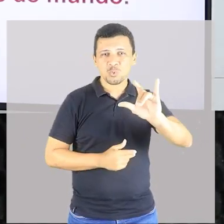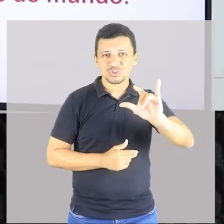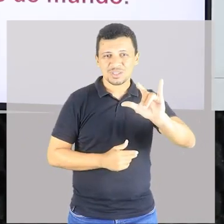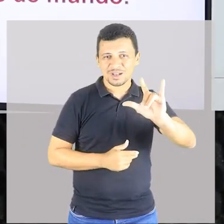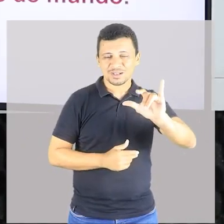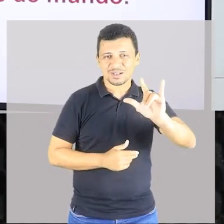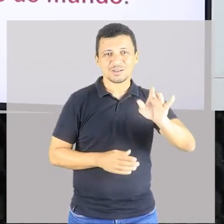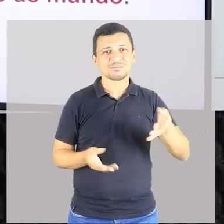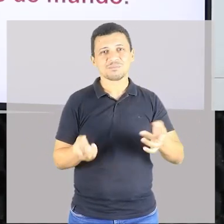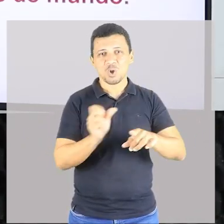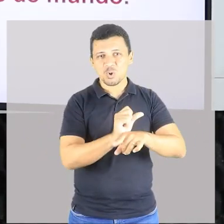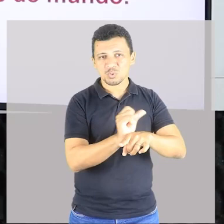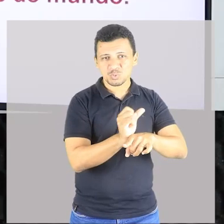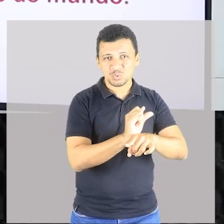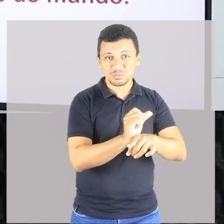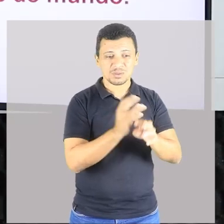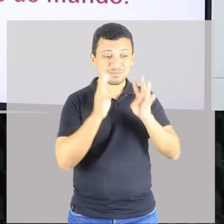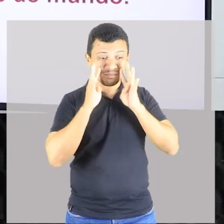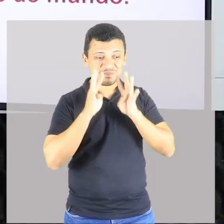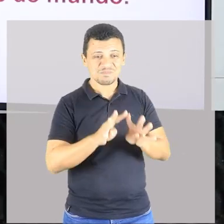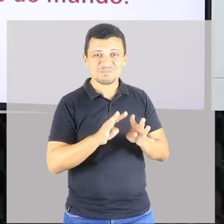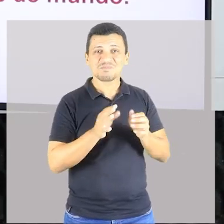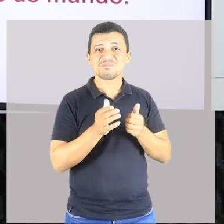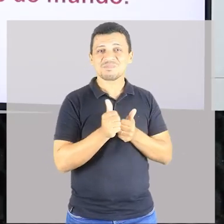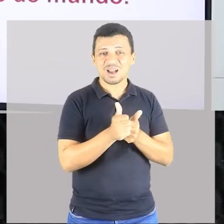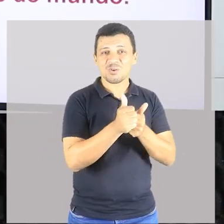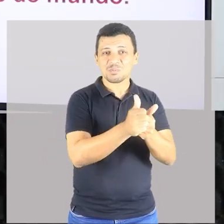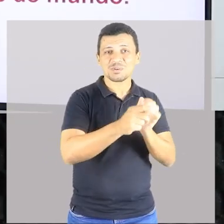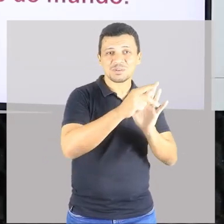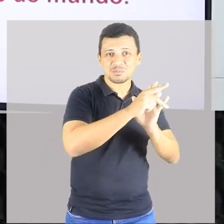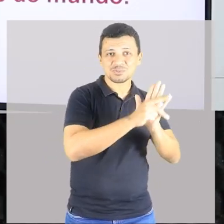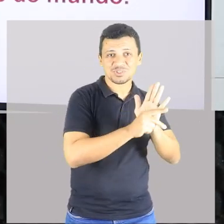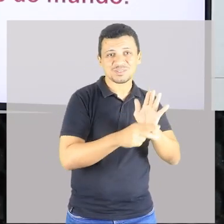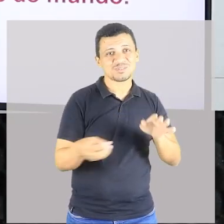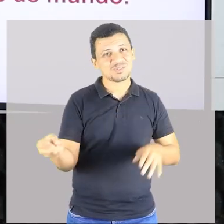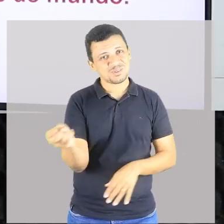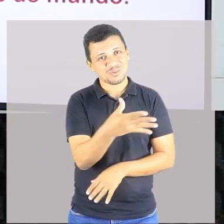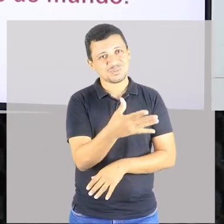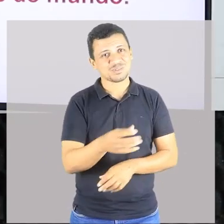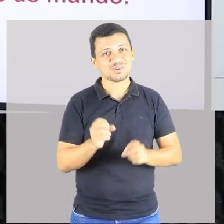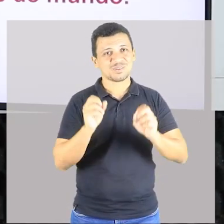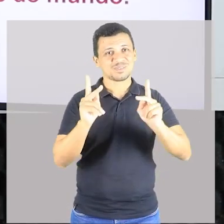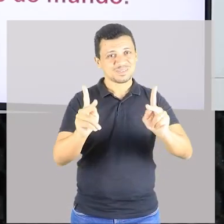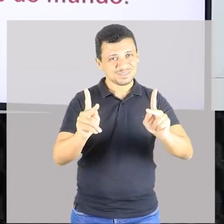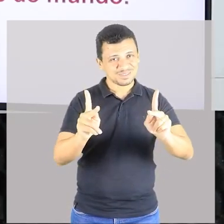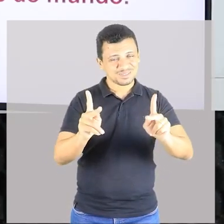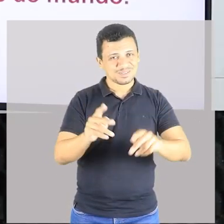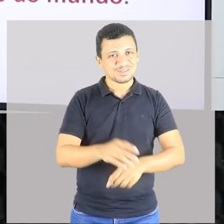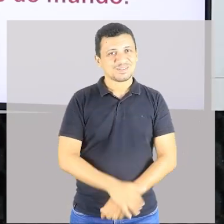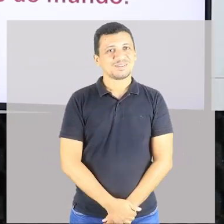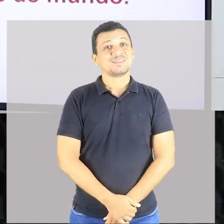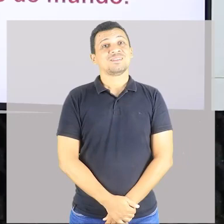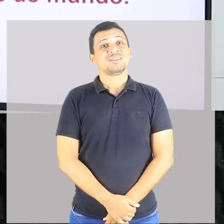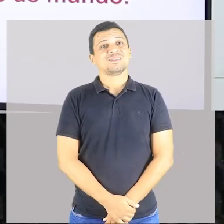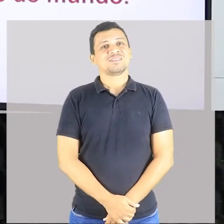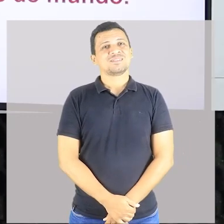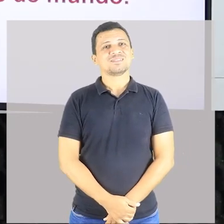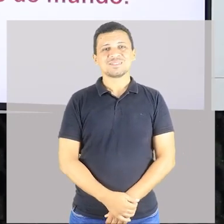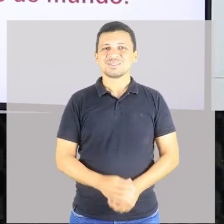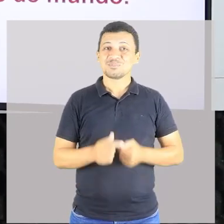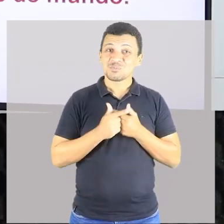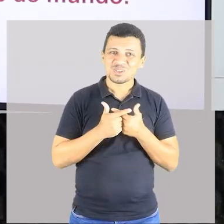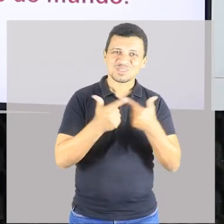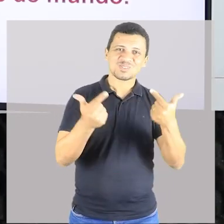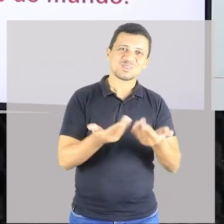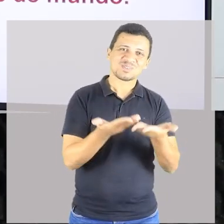o nosso YouTube, para estar sempre antenado e acompanhando os nossos projetos e novidades, belezinha? No mais, fico por aqui, te desejo